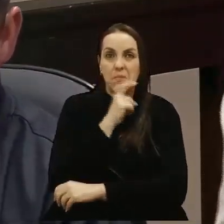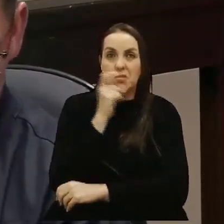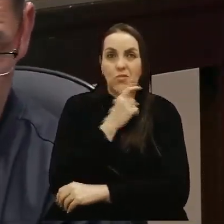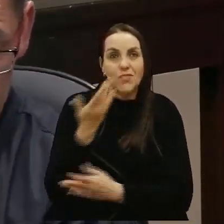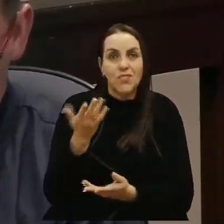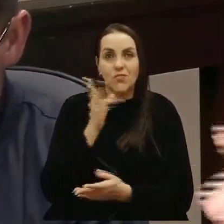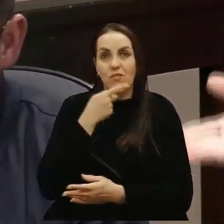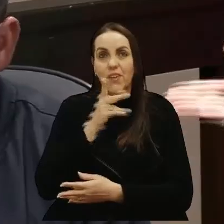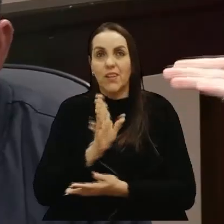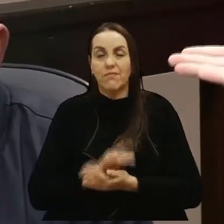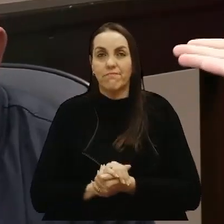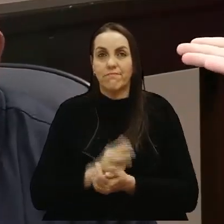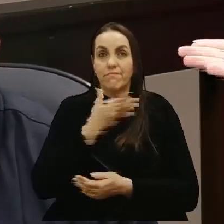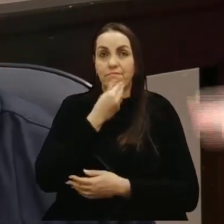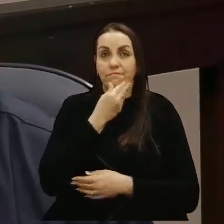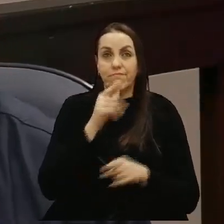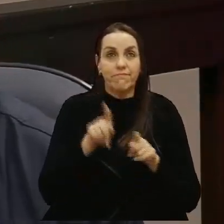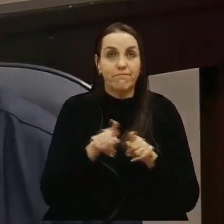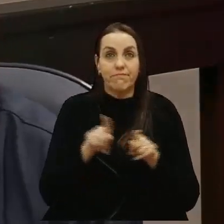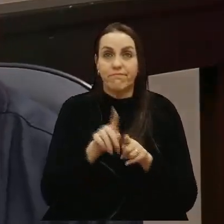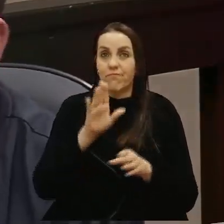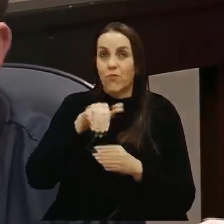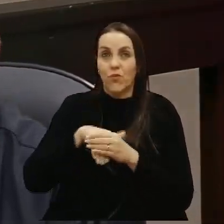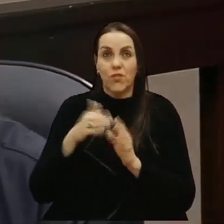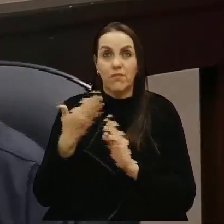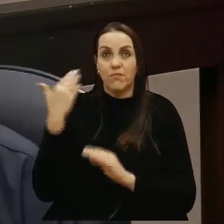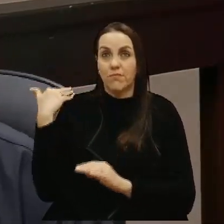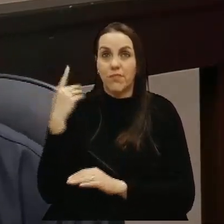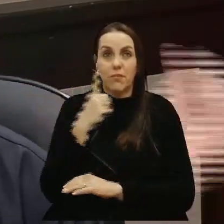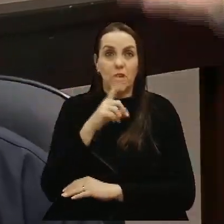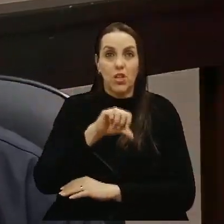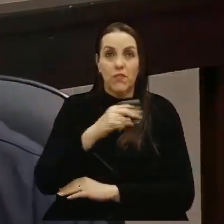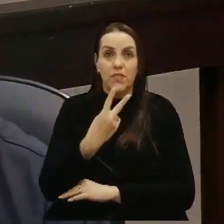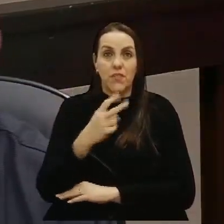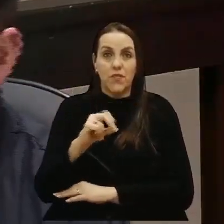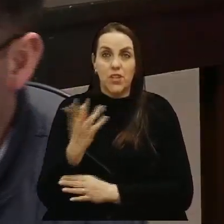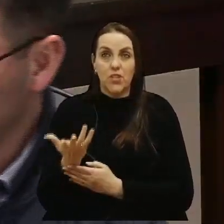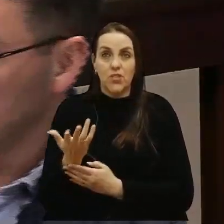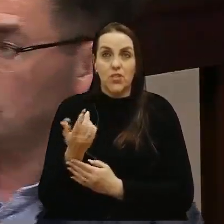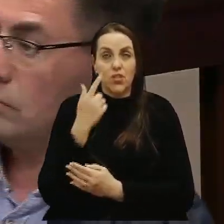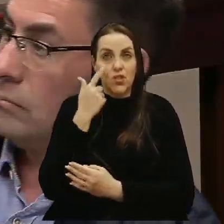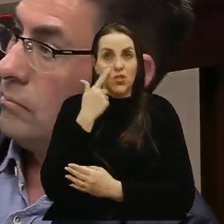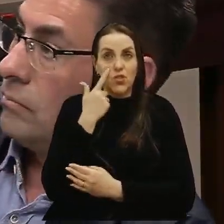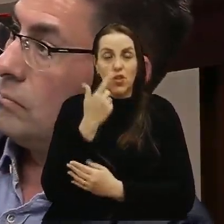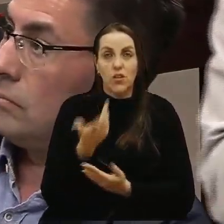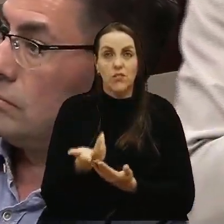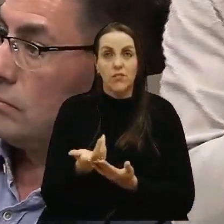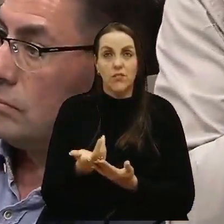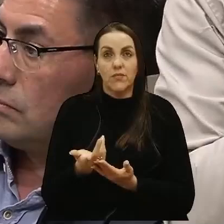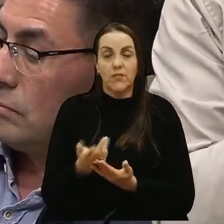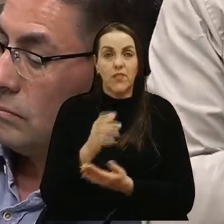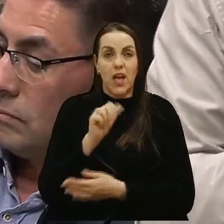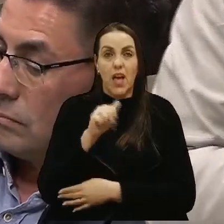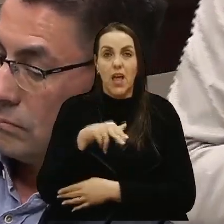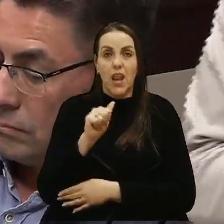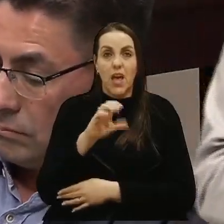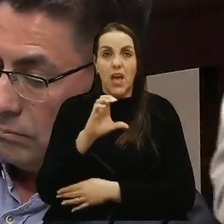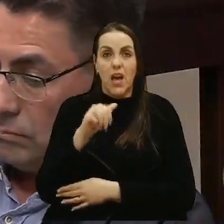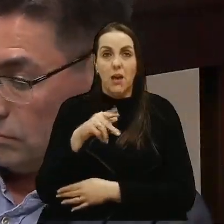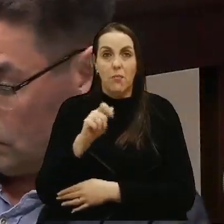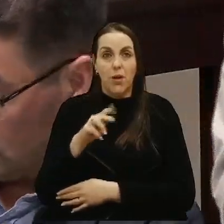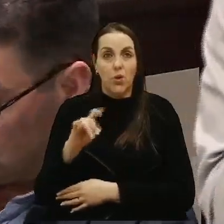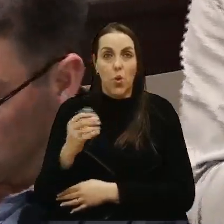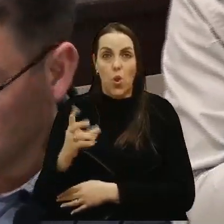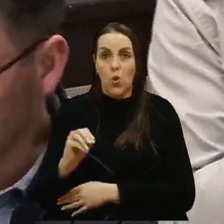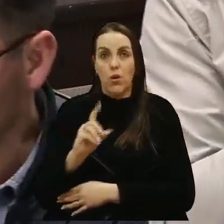falei. Os homens também não votavam naquela época, eu dei a data, 1920, é só pegar a guia de bolso Ana Campanholo que vocês vão ver. E não